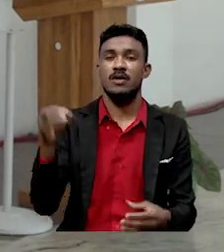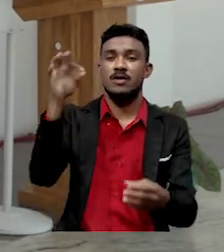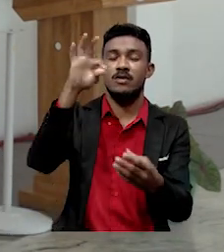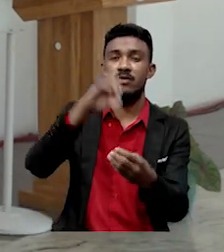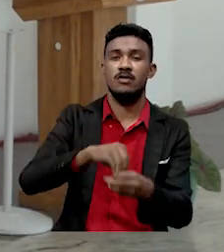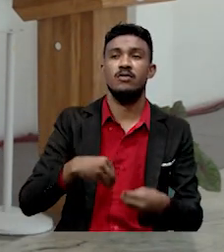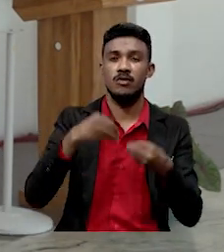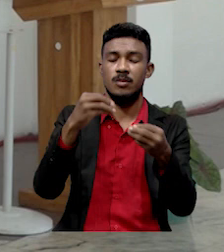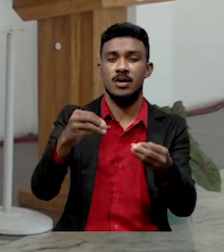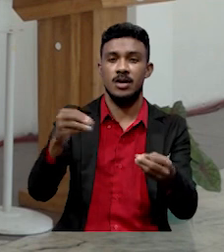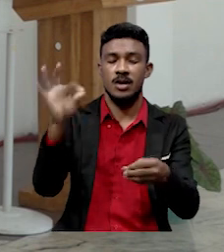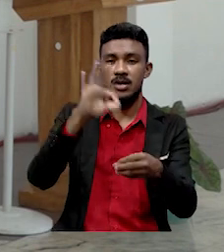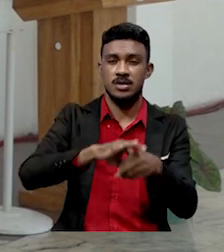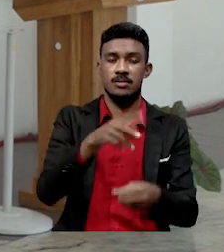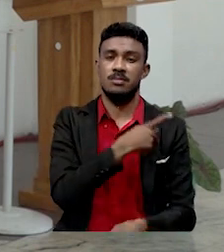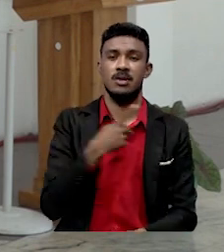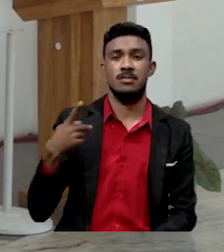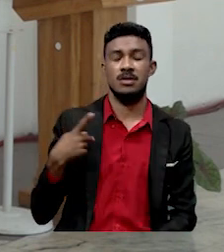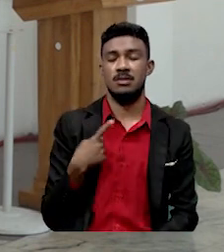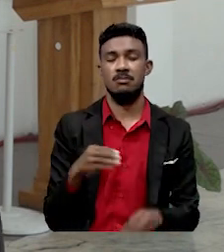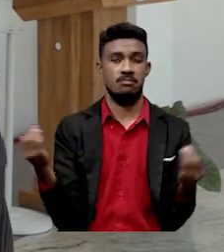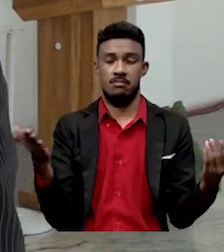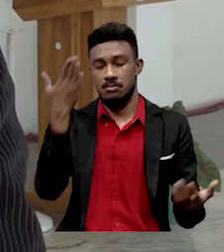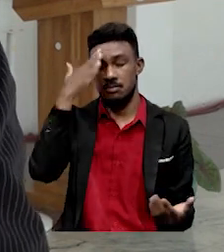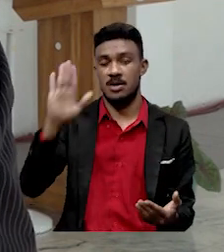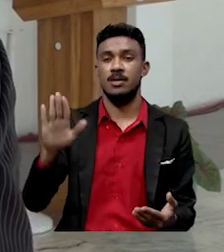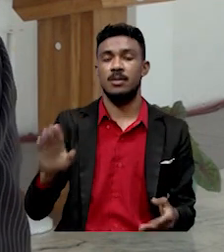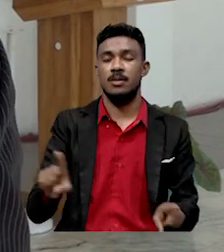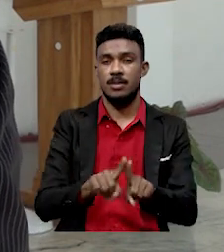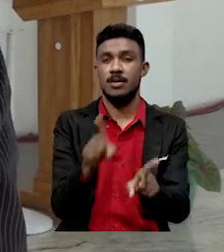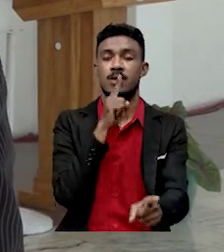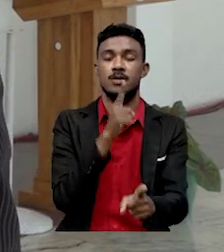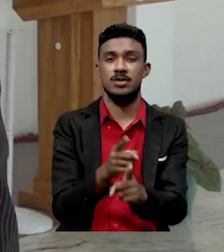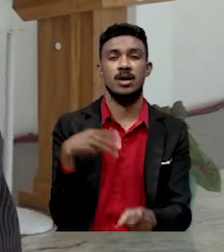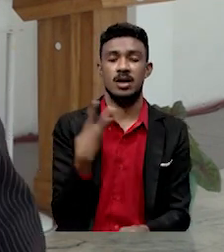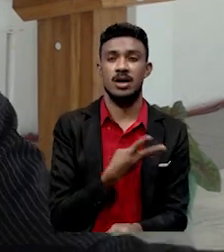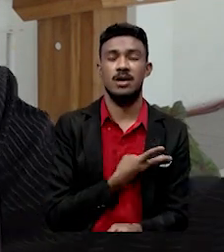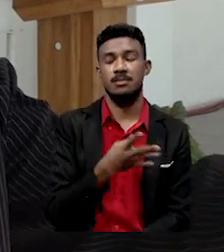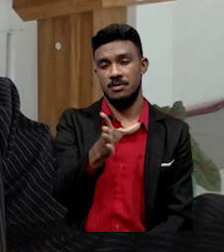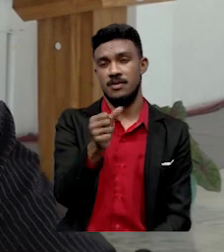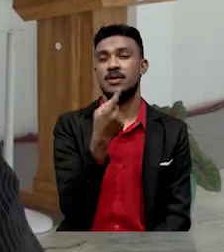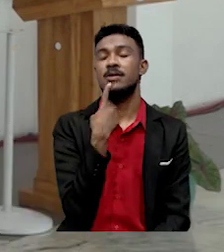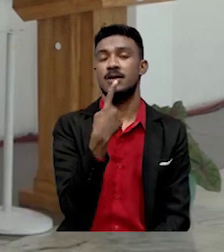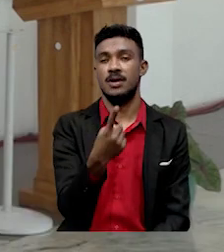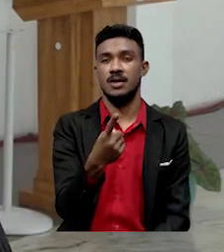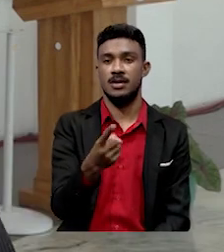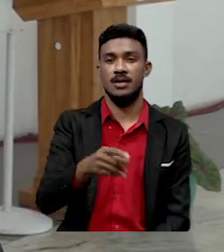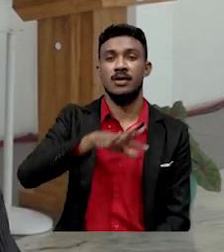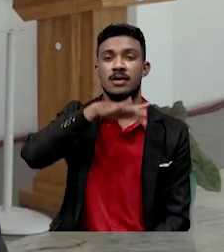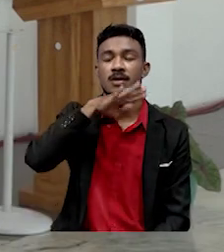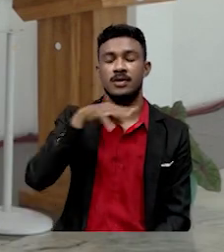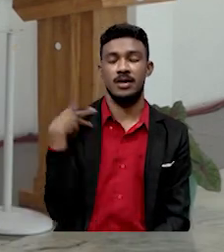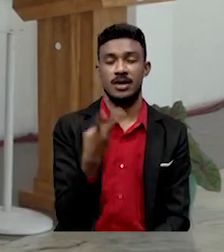eleição parlamentar, ita neve lá tene. Mas na realidade, boa tempo acontece, a minha oposição fute, mas né. Lixo ya di lelara di